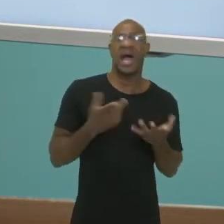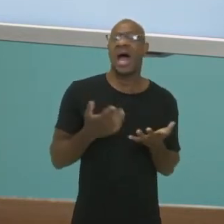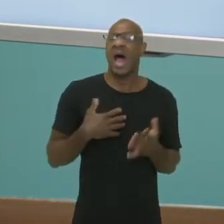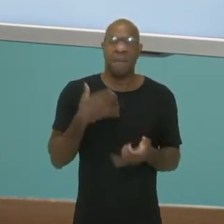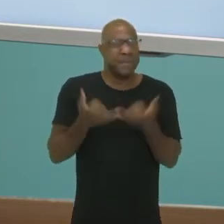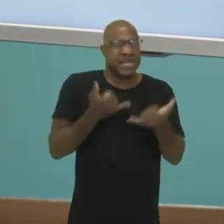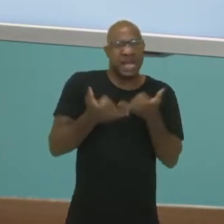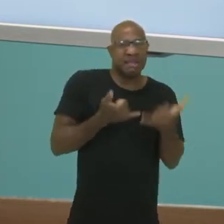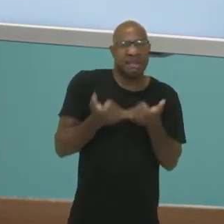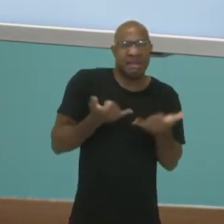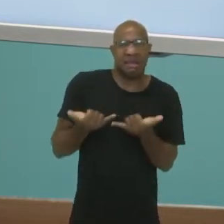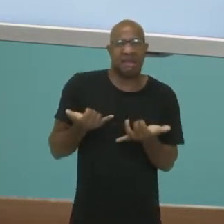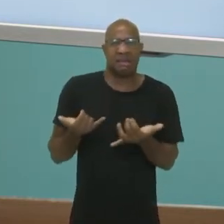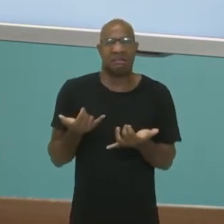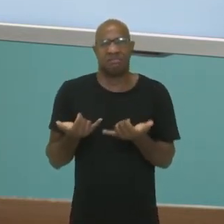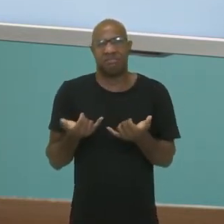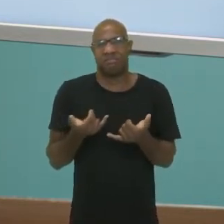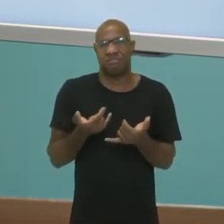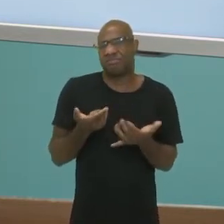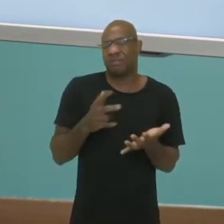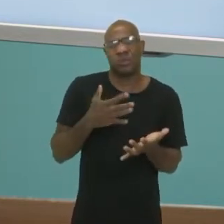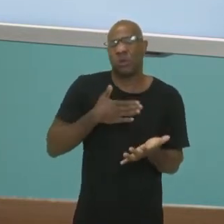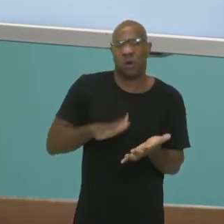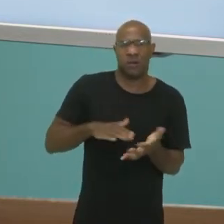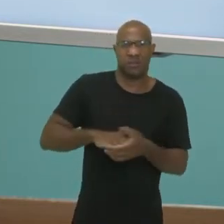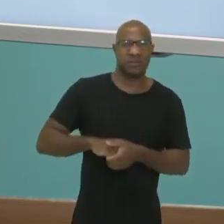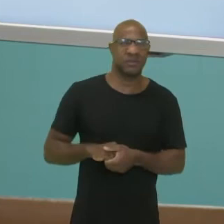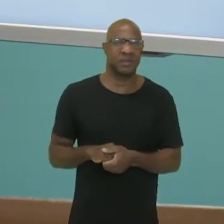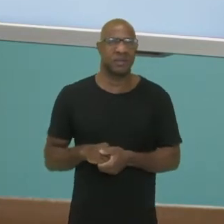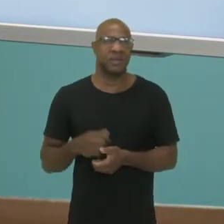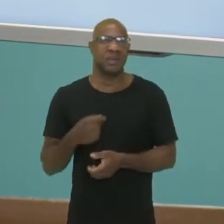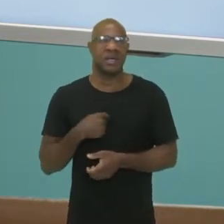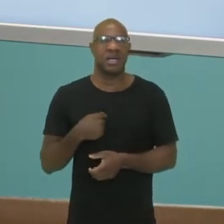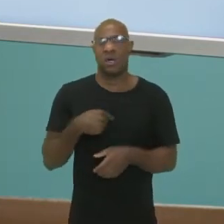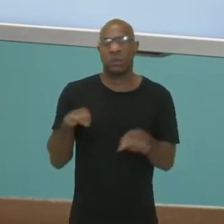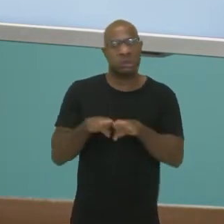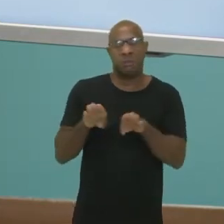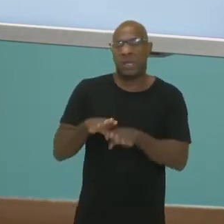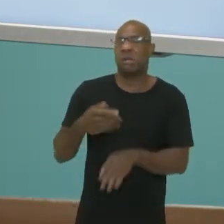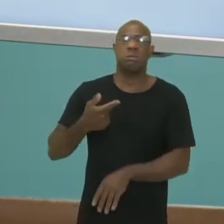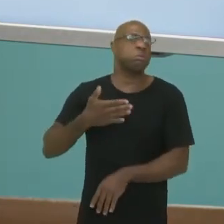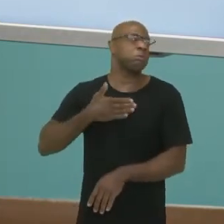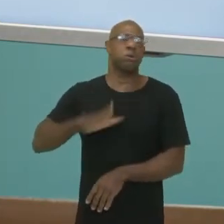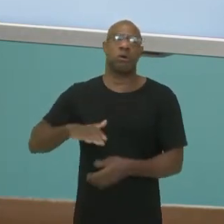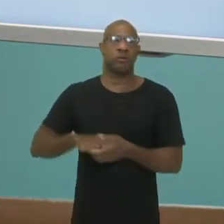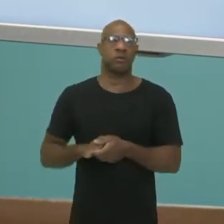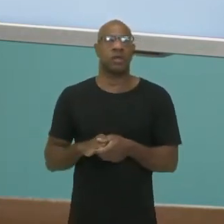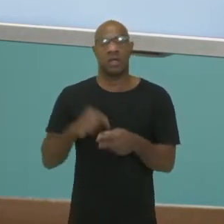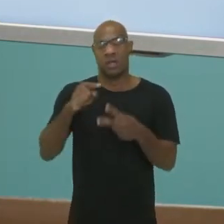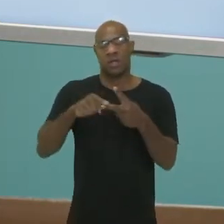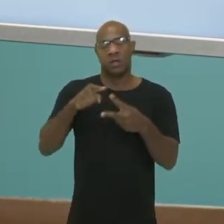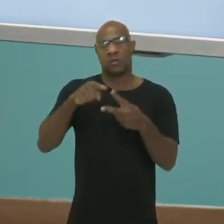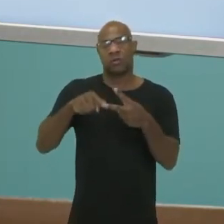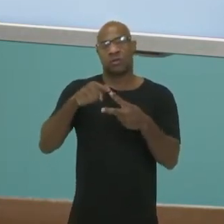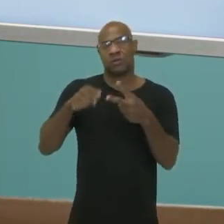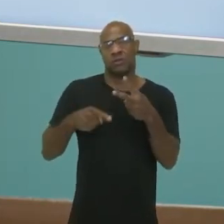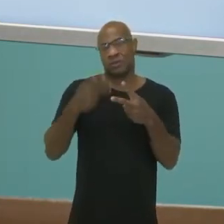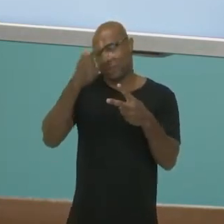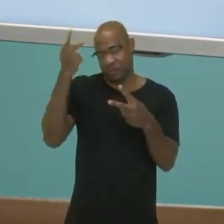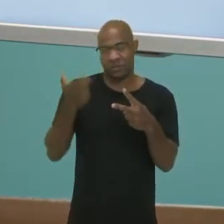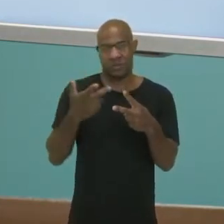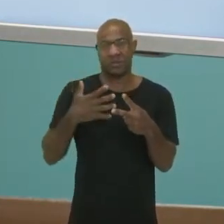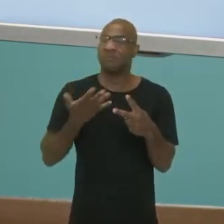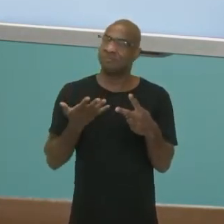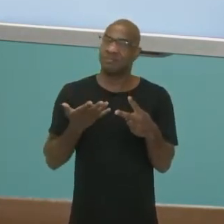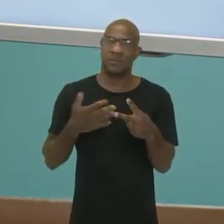brincadeiras, bromas. A mim tampouco. Quer dizer que eu também não gosto. Quando duas pessoas não gostam de determinada coisa, elas